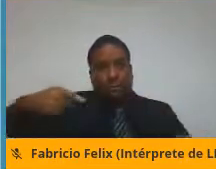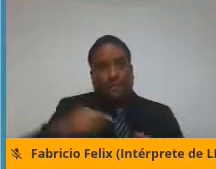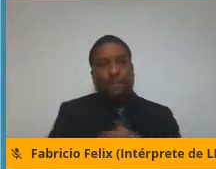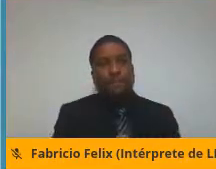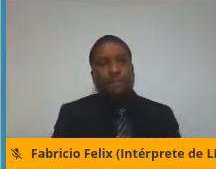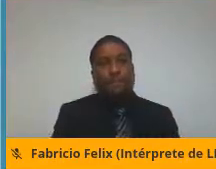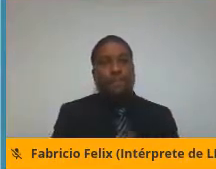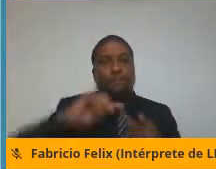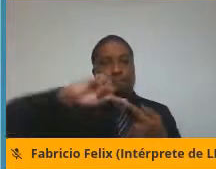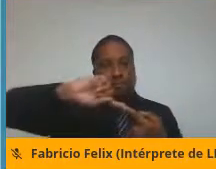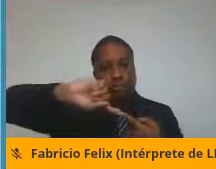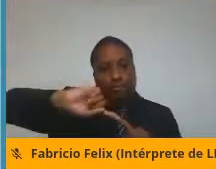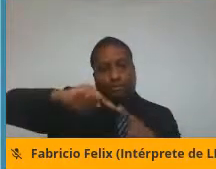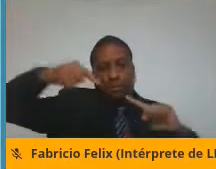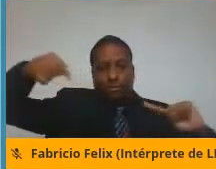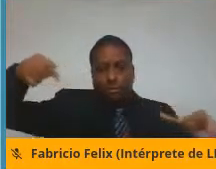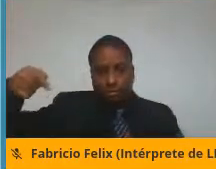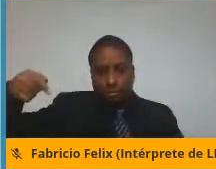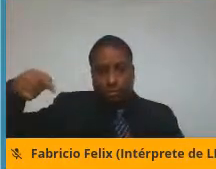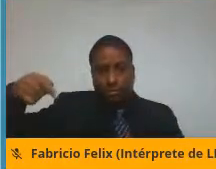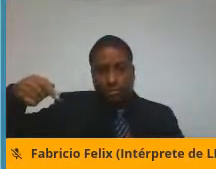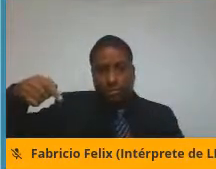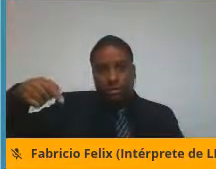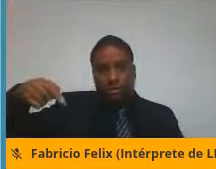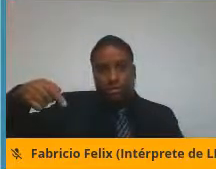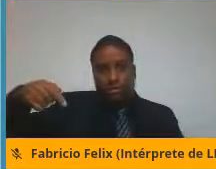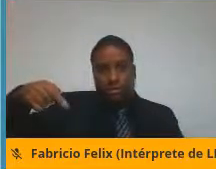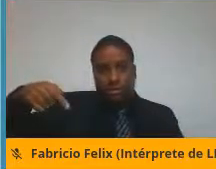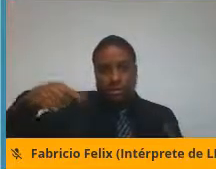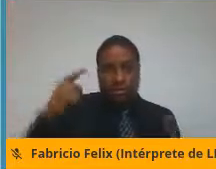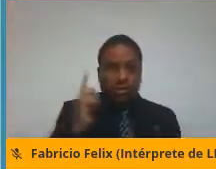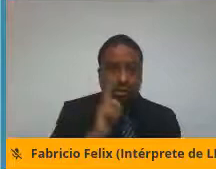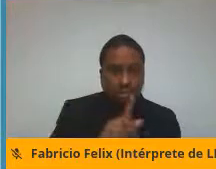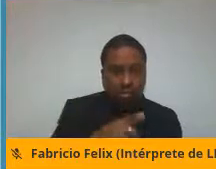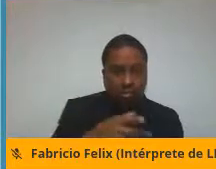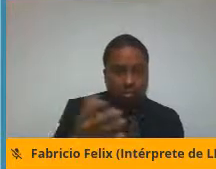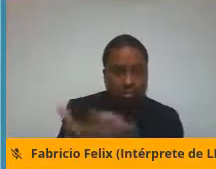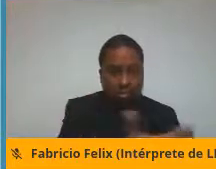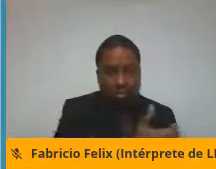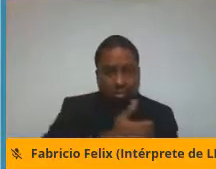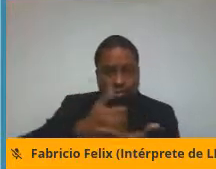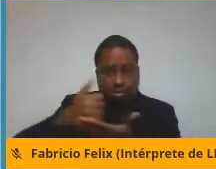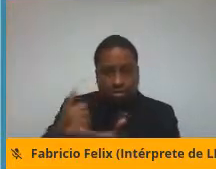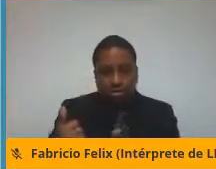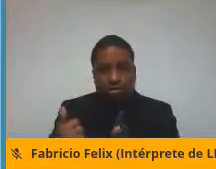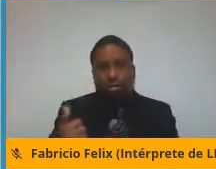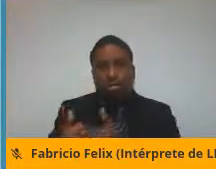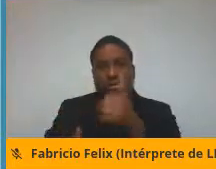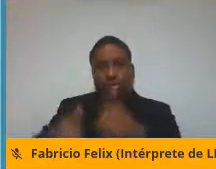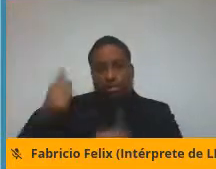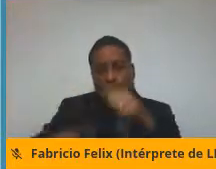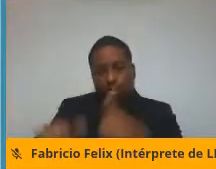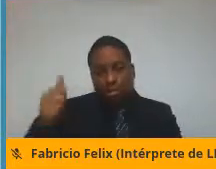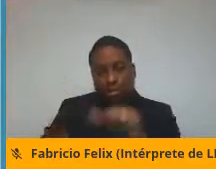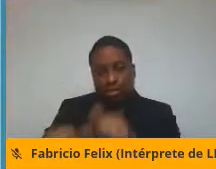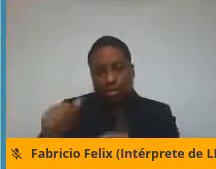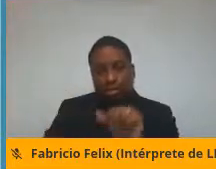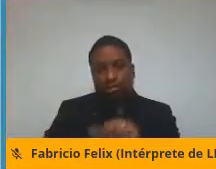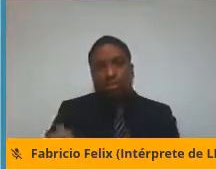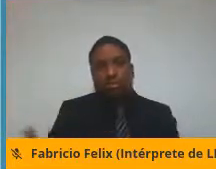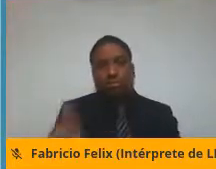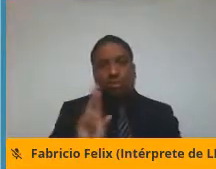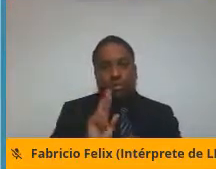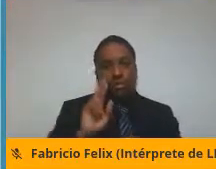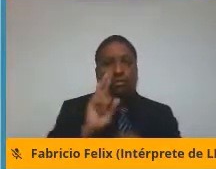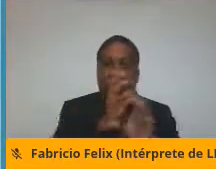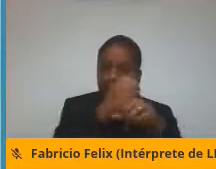material genético ele é obtido, nós chegamos ao resultado laboratorial, já que a